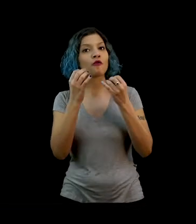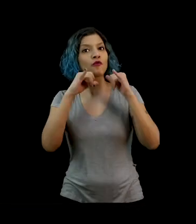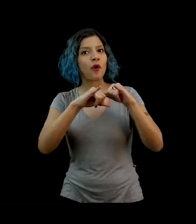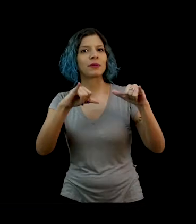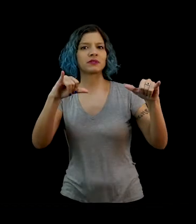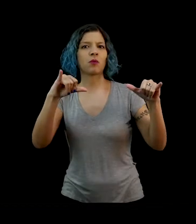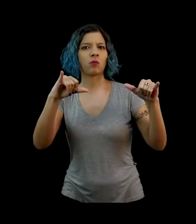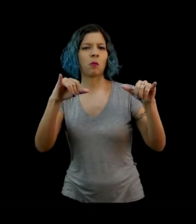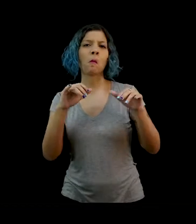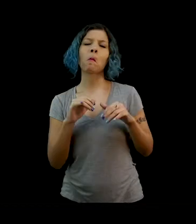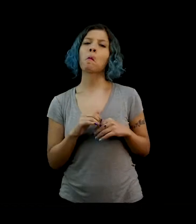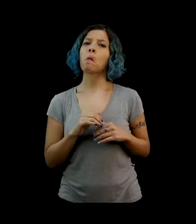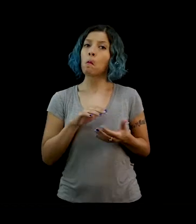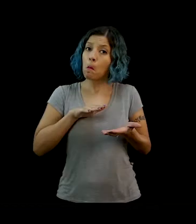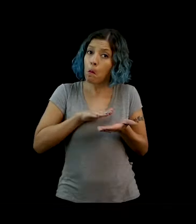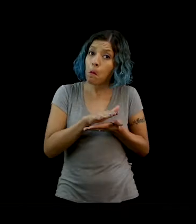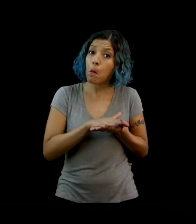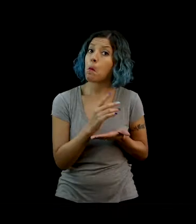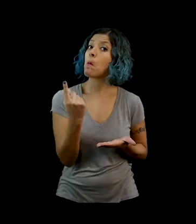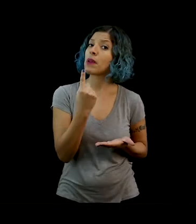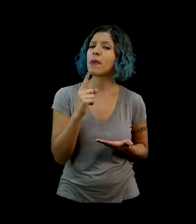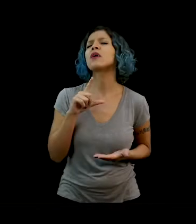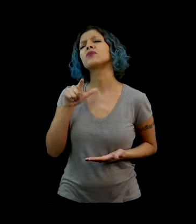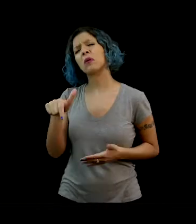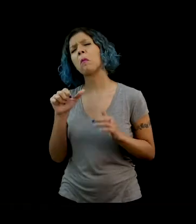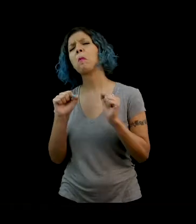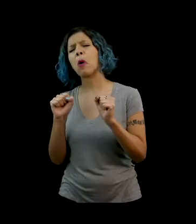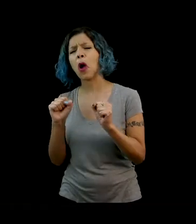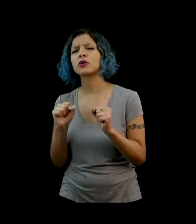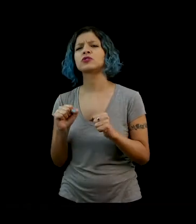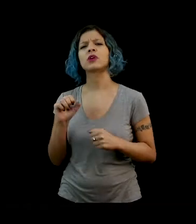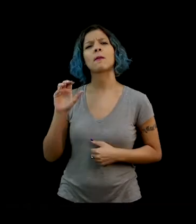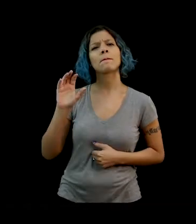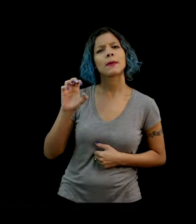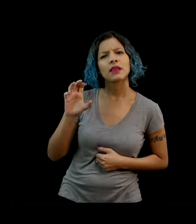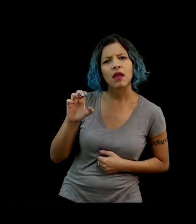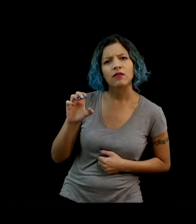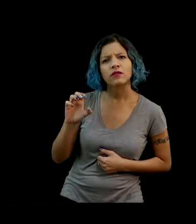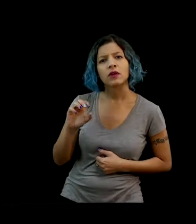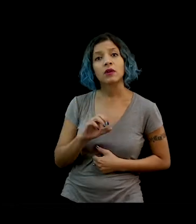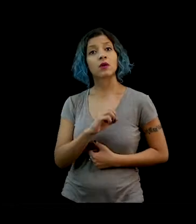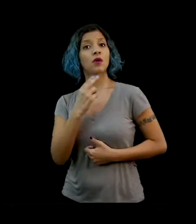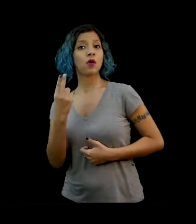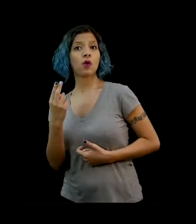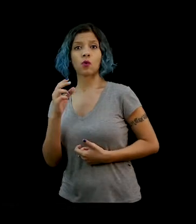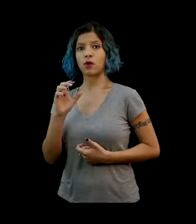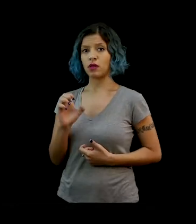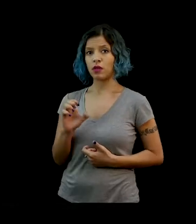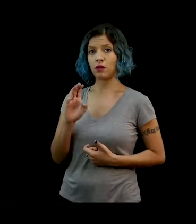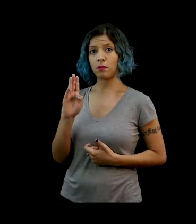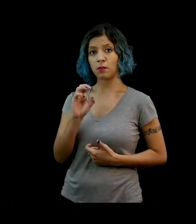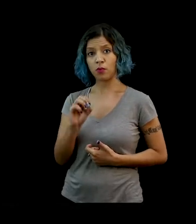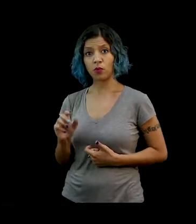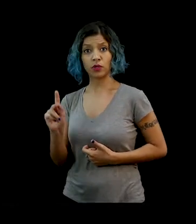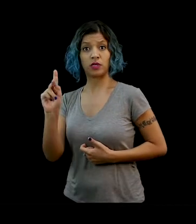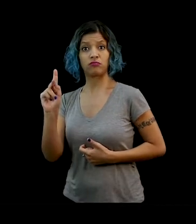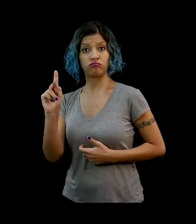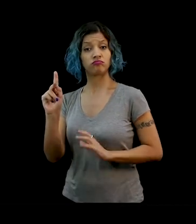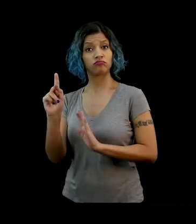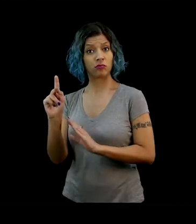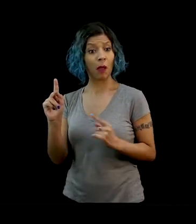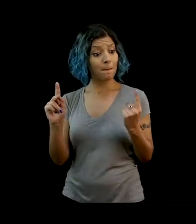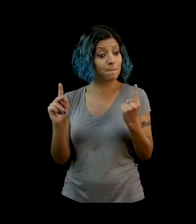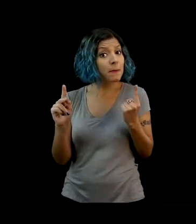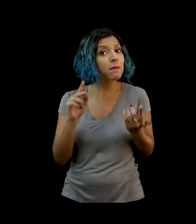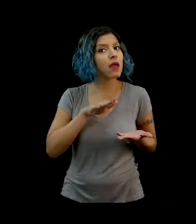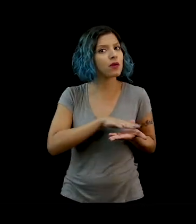quadrinhos mas o formato físico é a minha prioridade porque eu acho que isso influencia até na mão no modo como ele vai ser